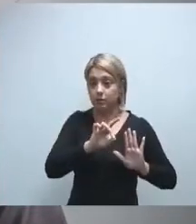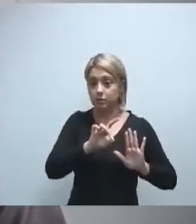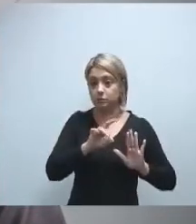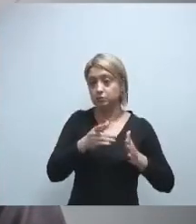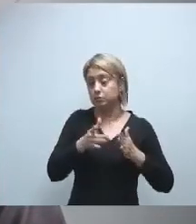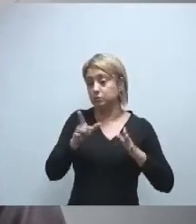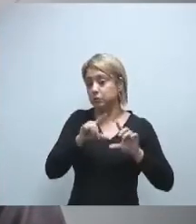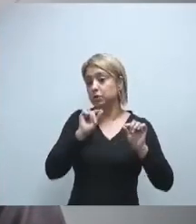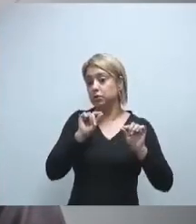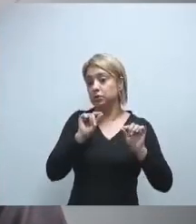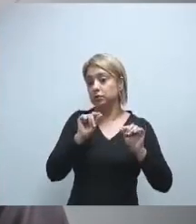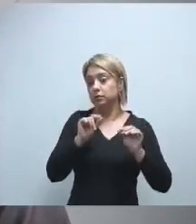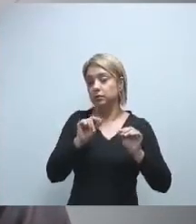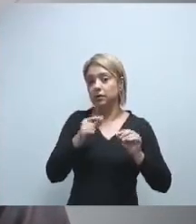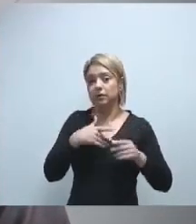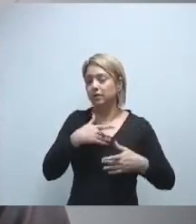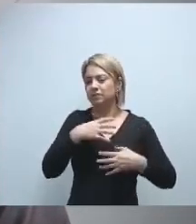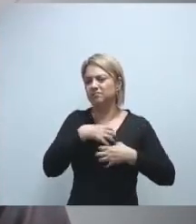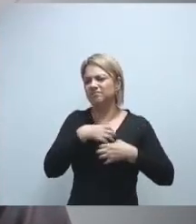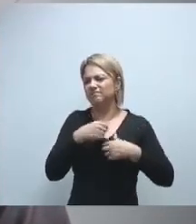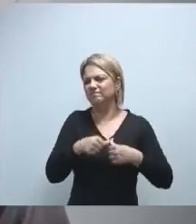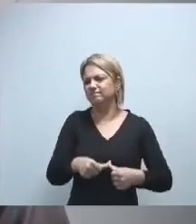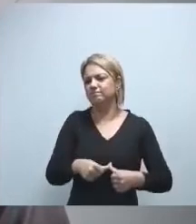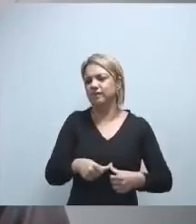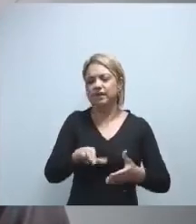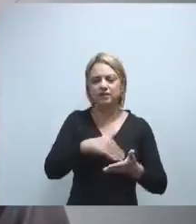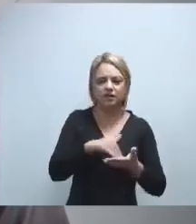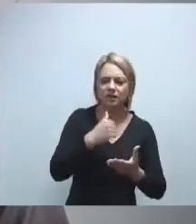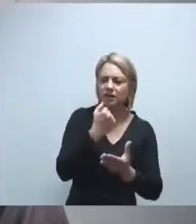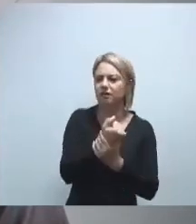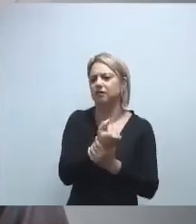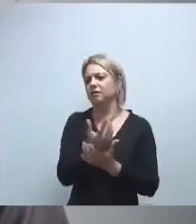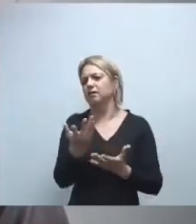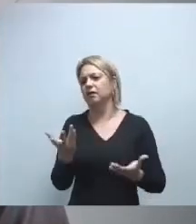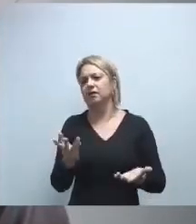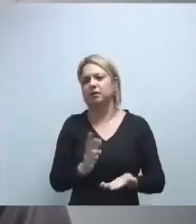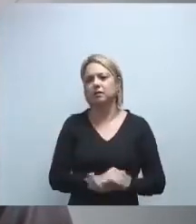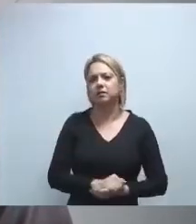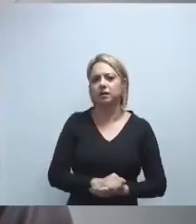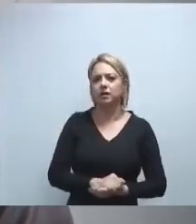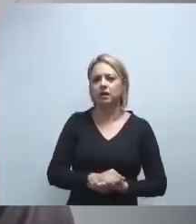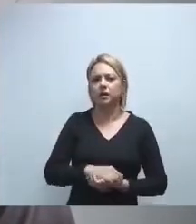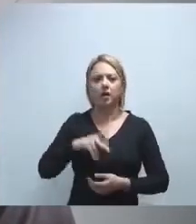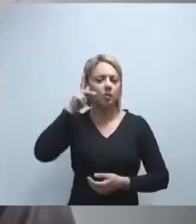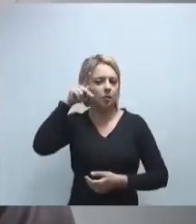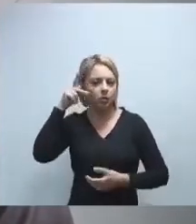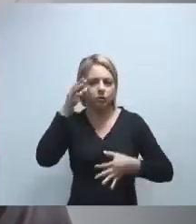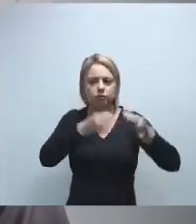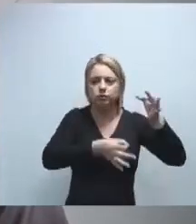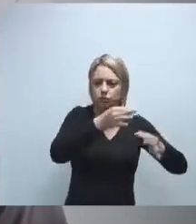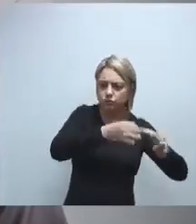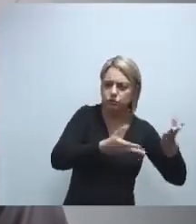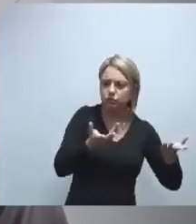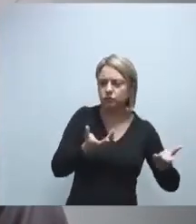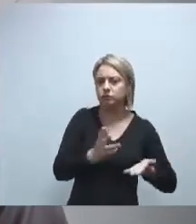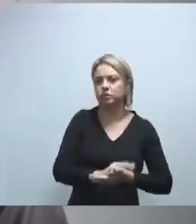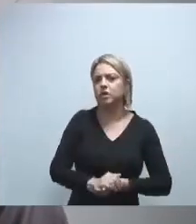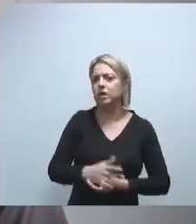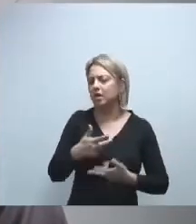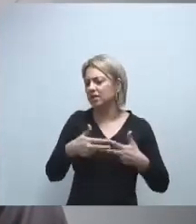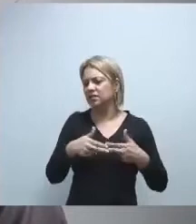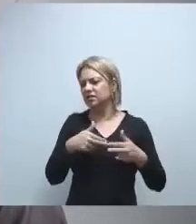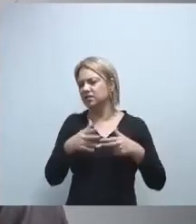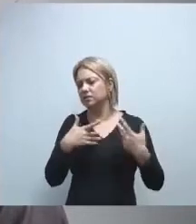exceção porque não me sinto à vontade fiz secretário de segurança o promotor do júri então essas